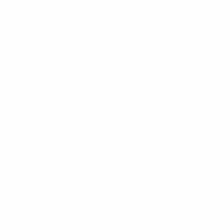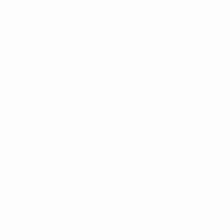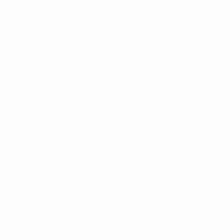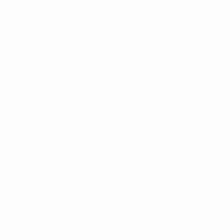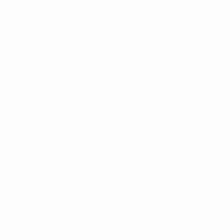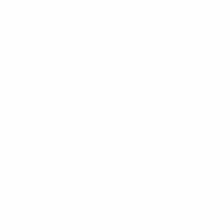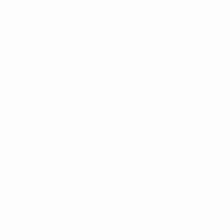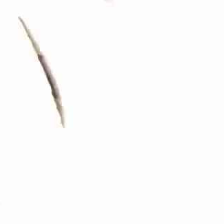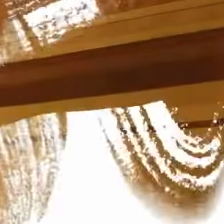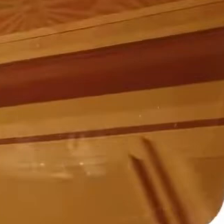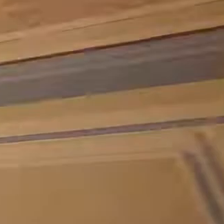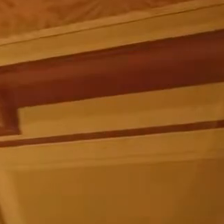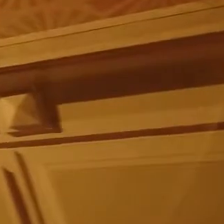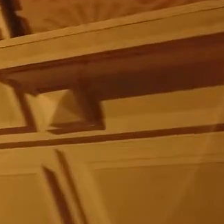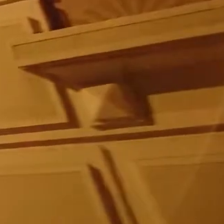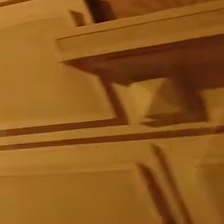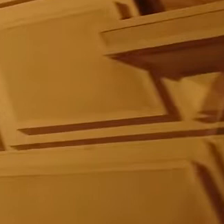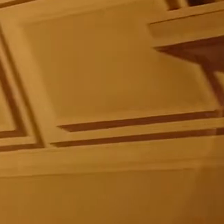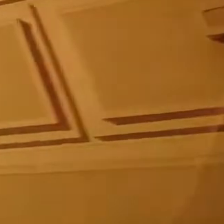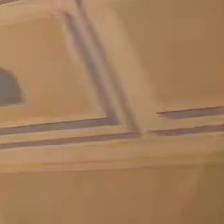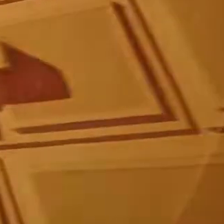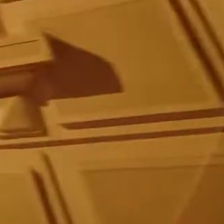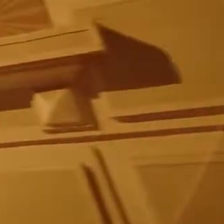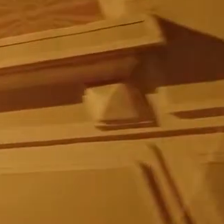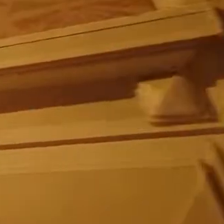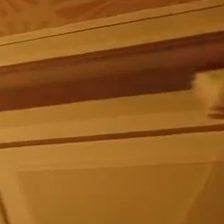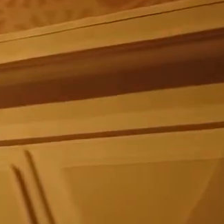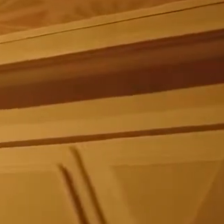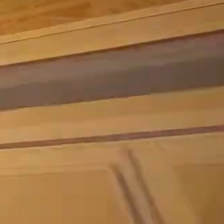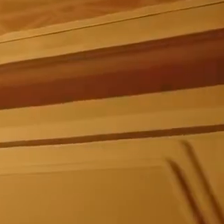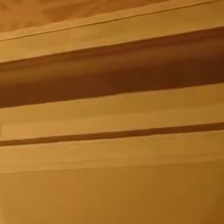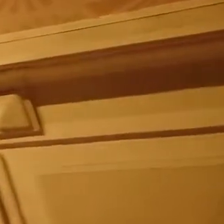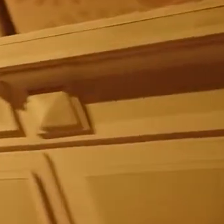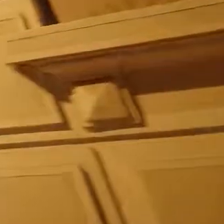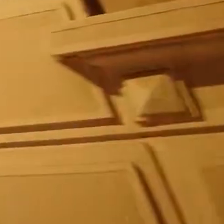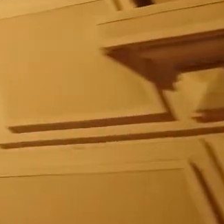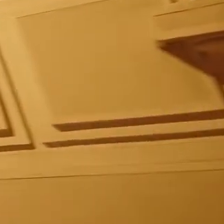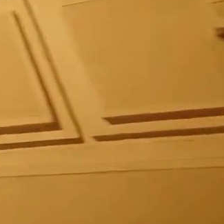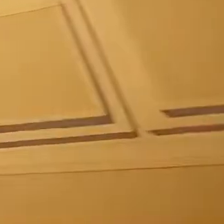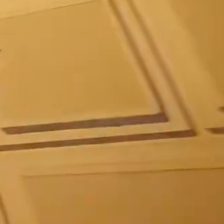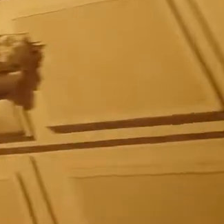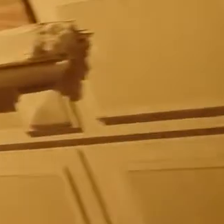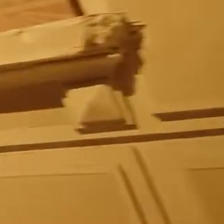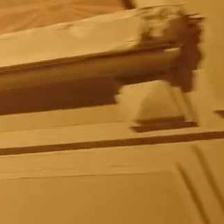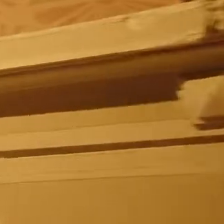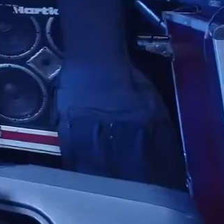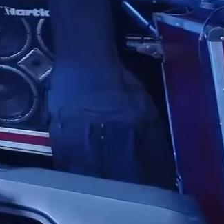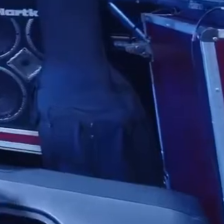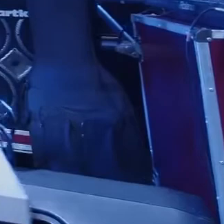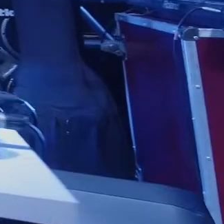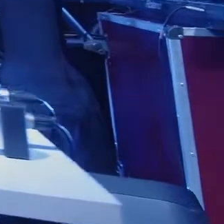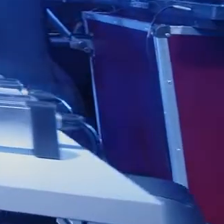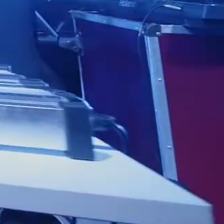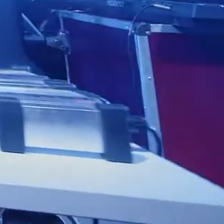patrocinadores noite fachada do Museu de Arte do Rio um prédio de 7 pavimentos na entrada um pilotis com várias